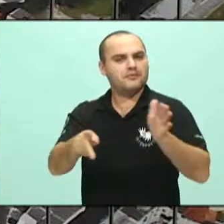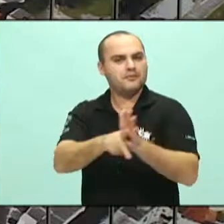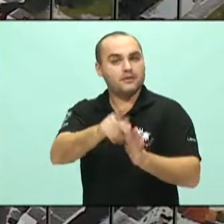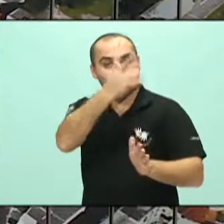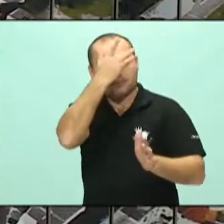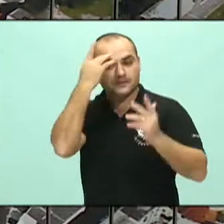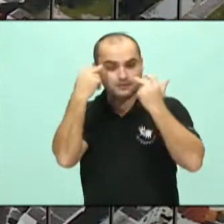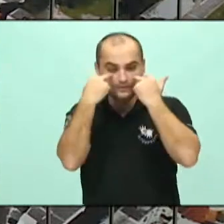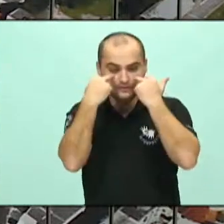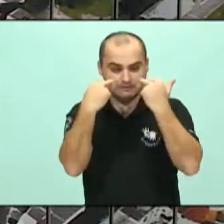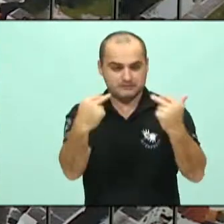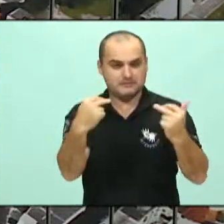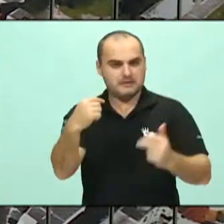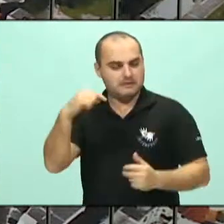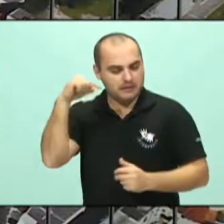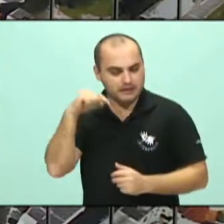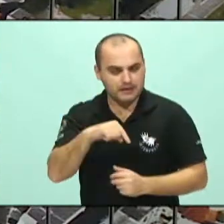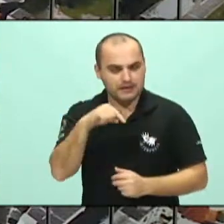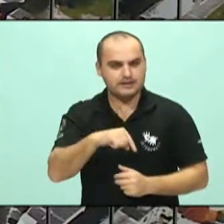Câmara nesse programa.